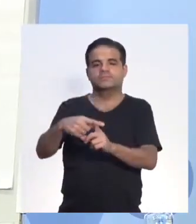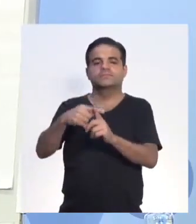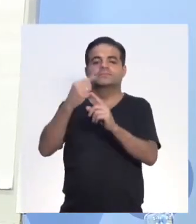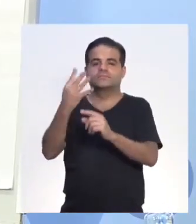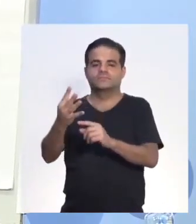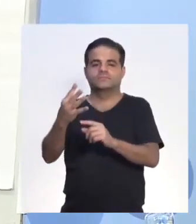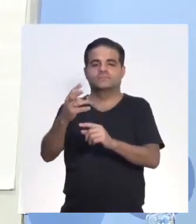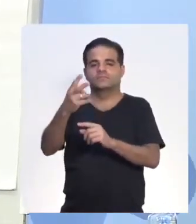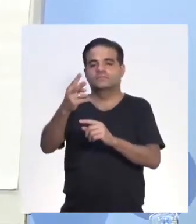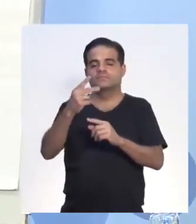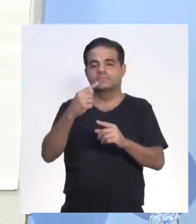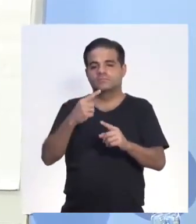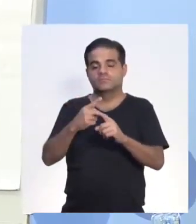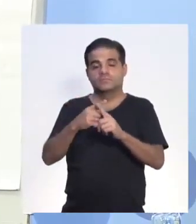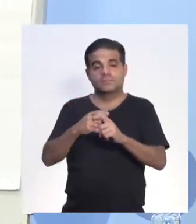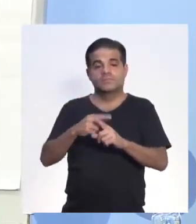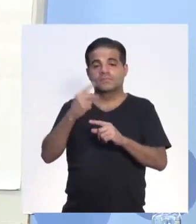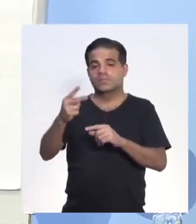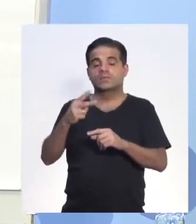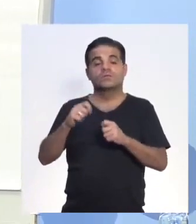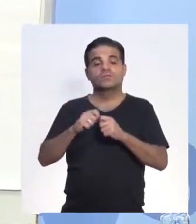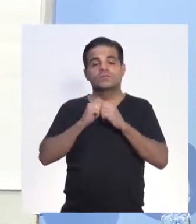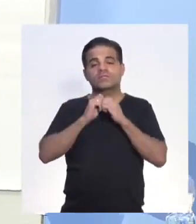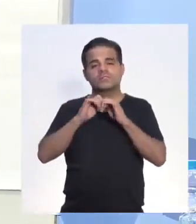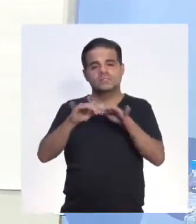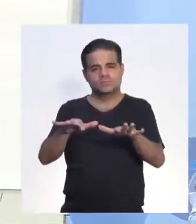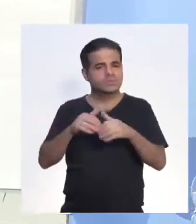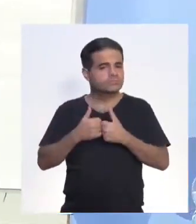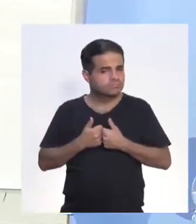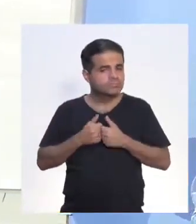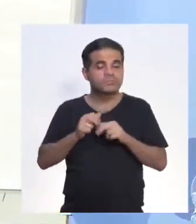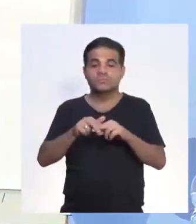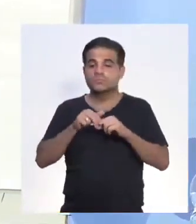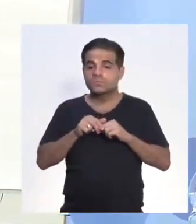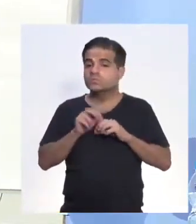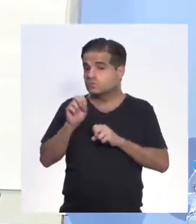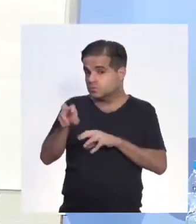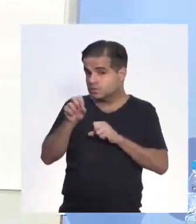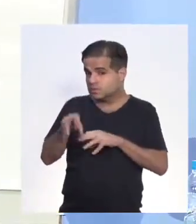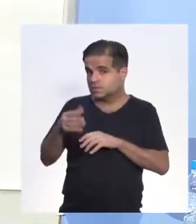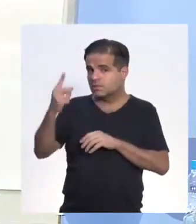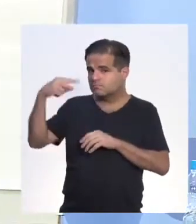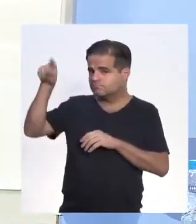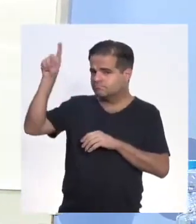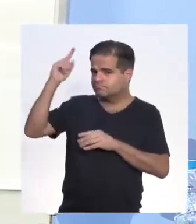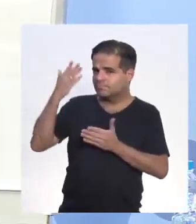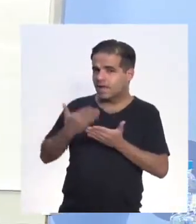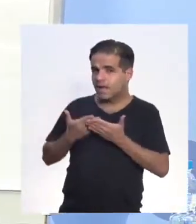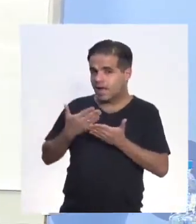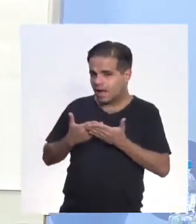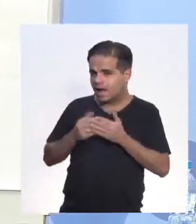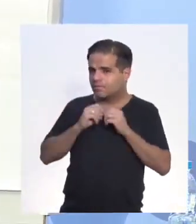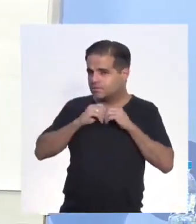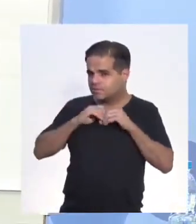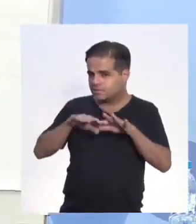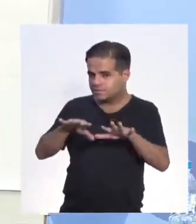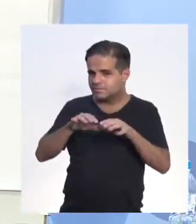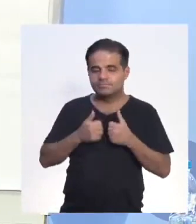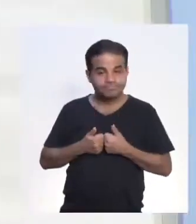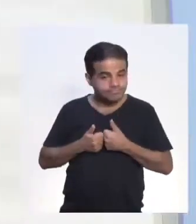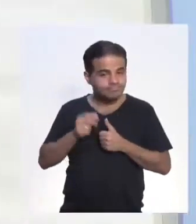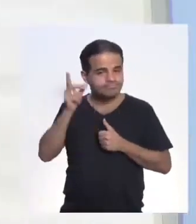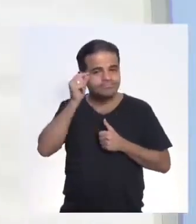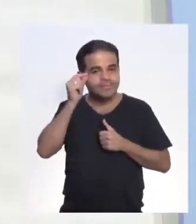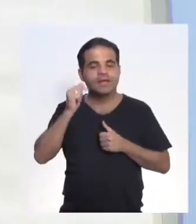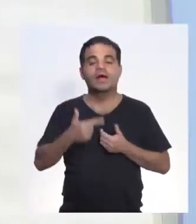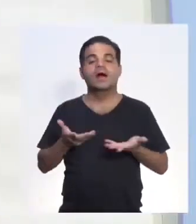4 vezes 2. Eu fiz a distributiva. Foi por isso que eu ensinei distributiva naquela aula. Tá bom. Agora eu tenho